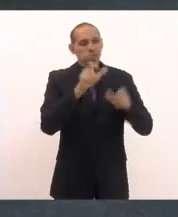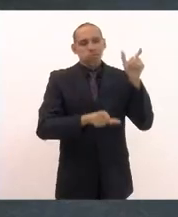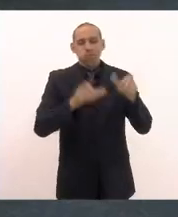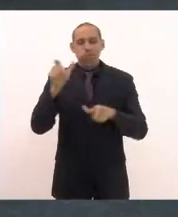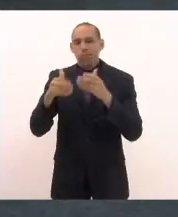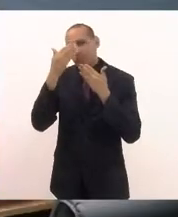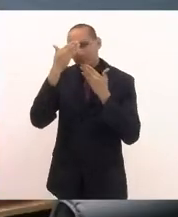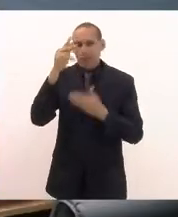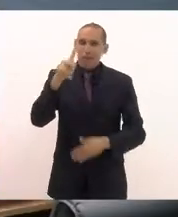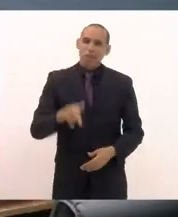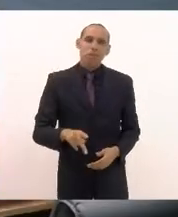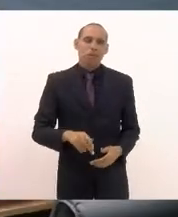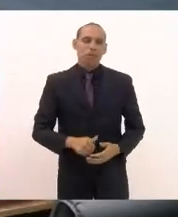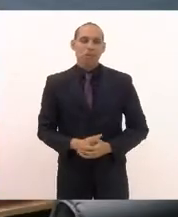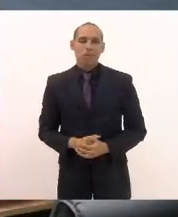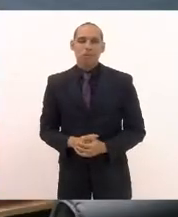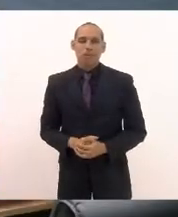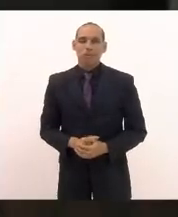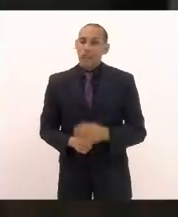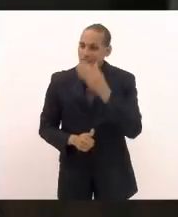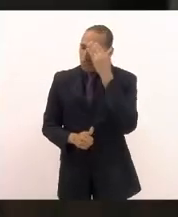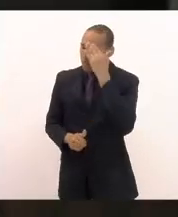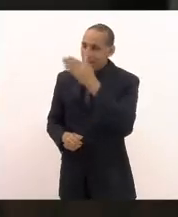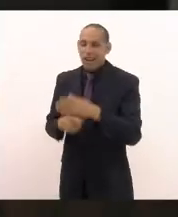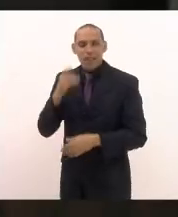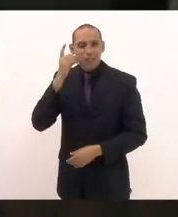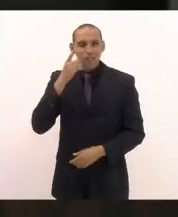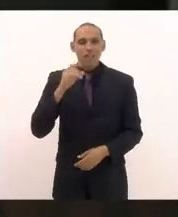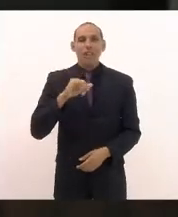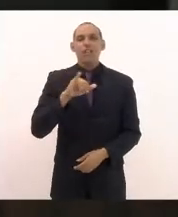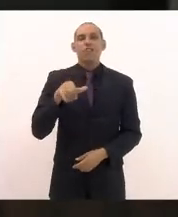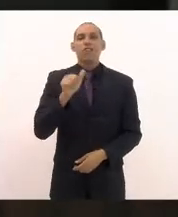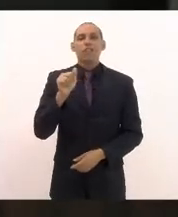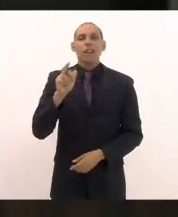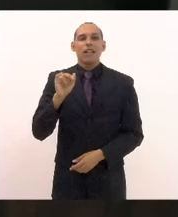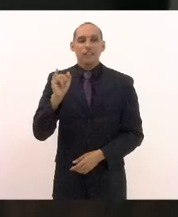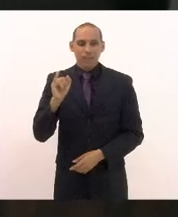senhora presidenta. Obrigada, deputada. Deputado Jari.